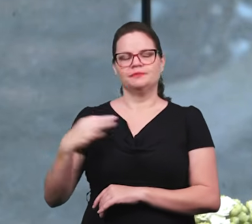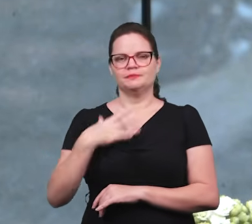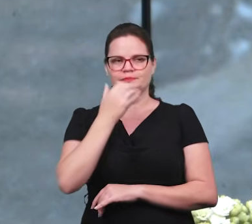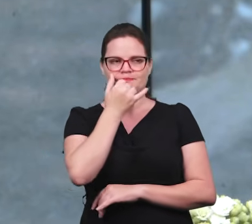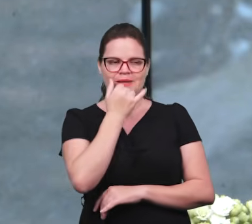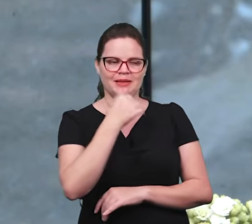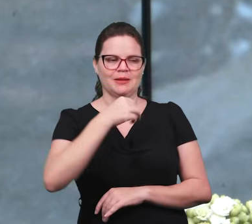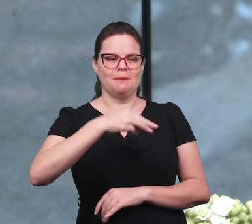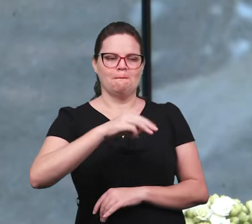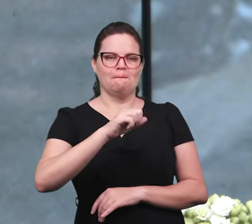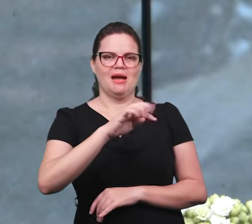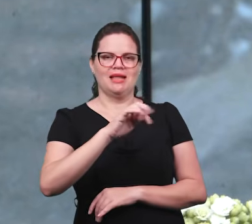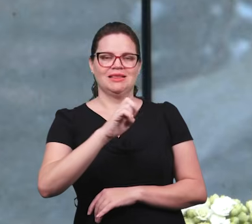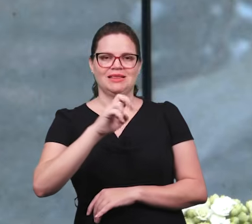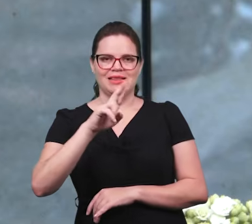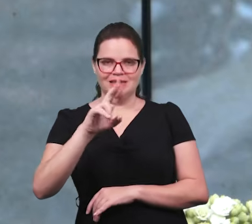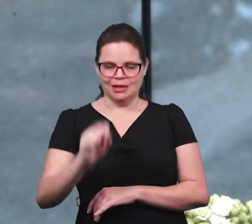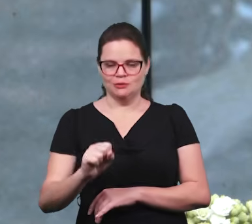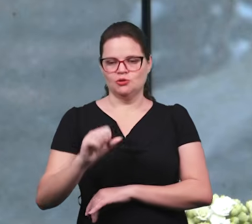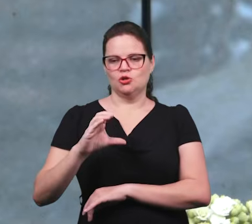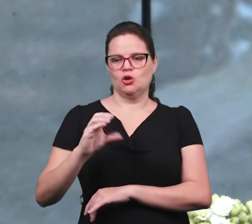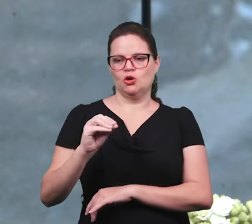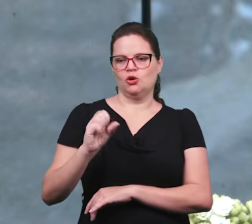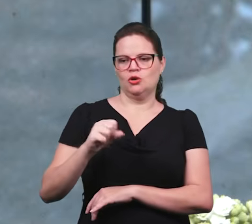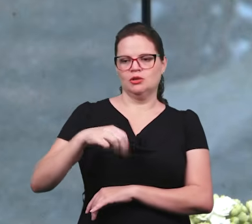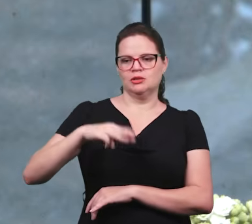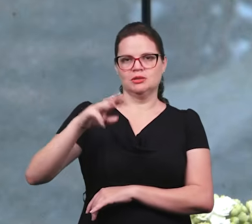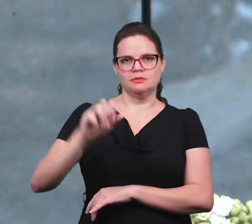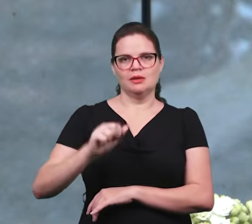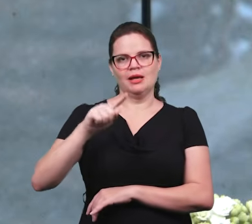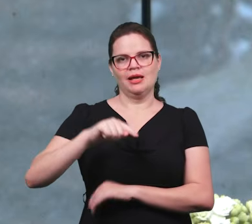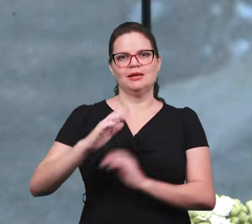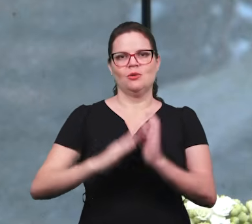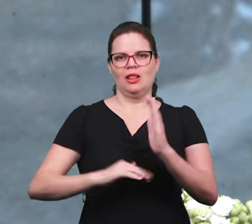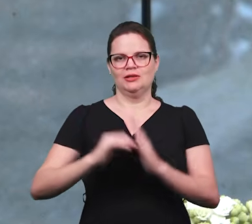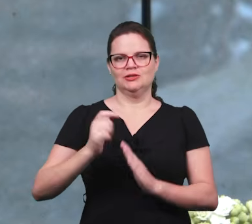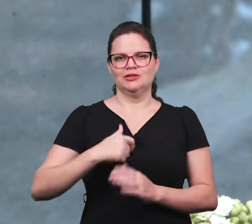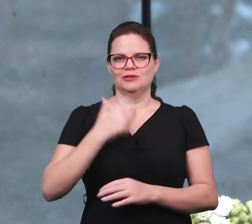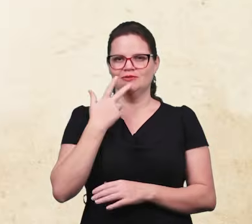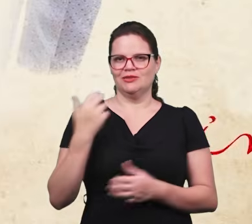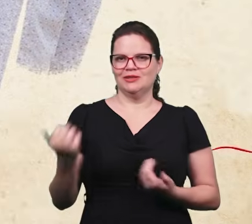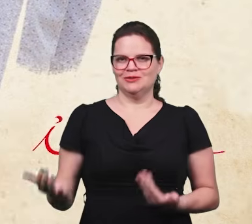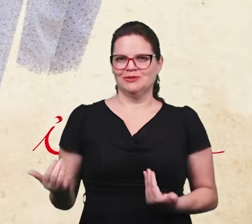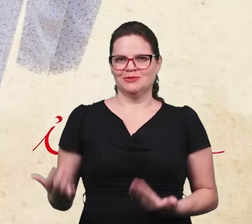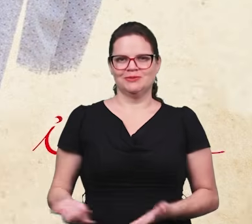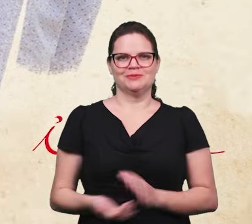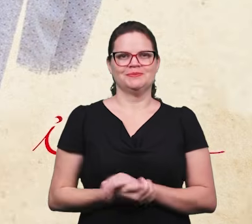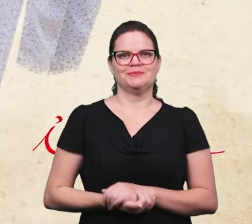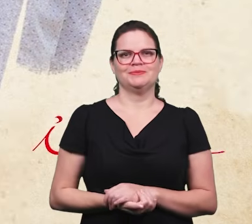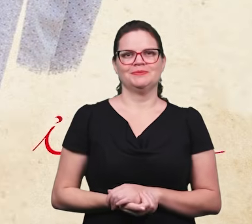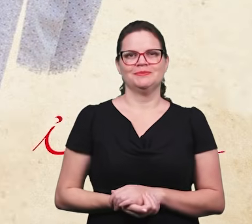Matheus. Que ele é da igreja do bairro São Silvano, em Colatina, Espírito Santo. Fala, jovem.